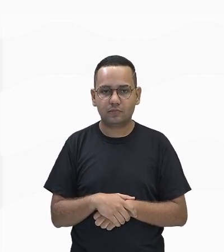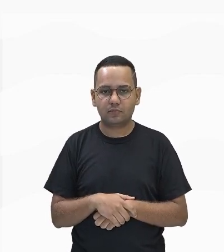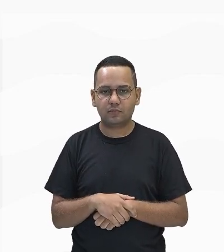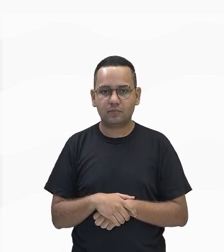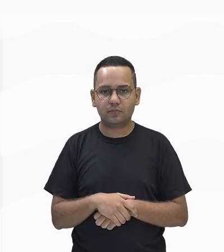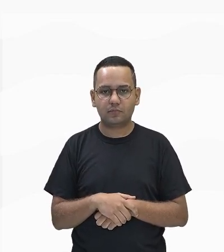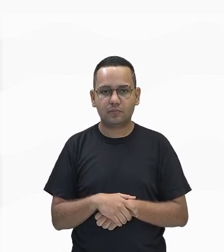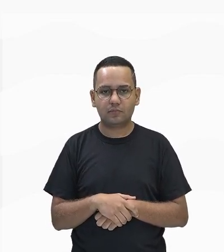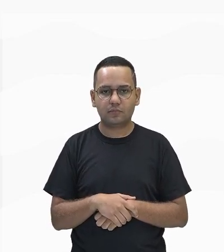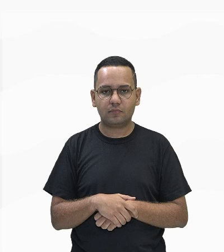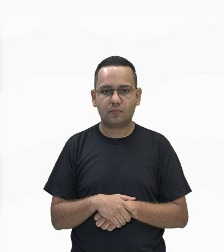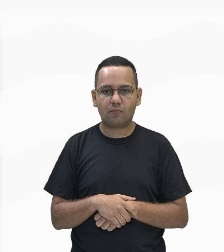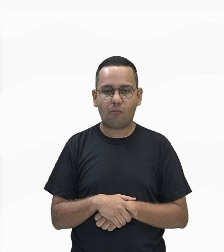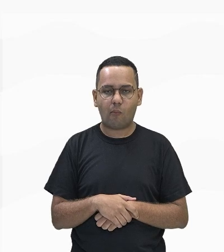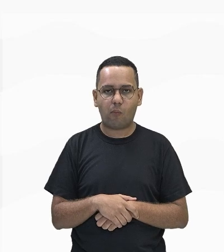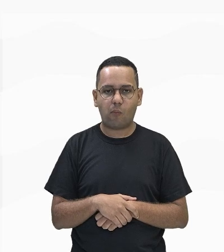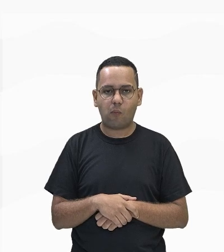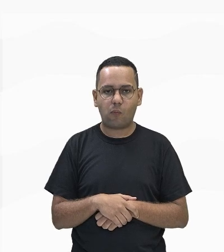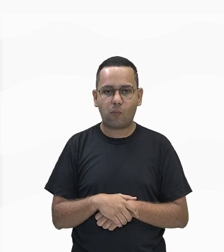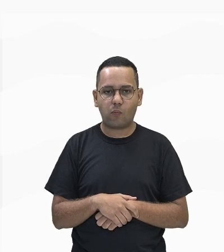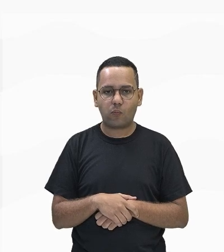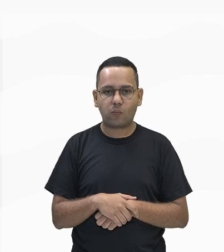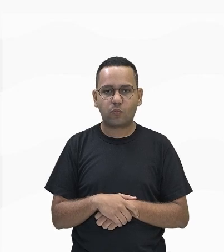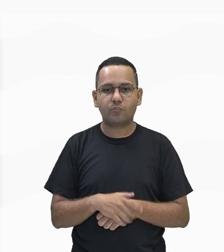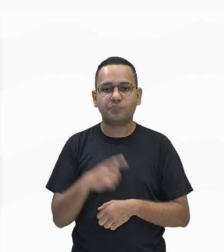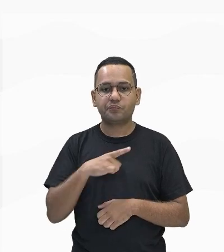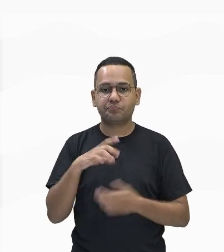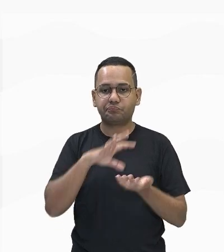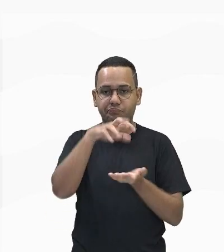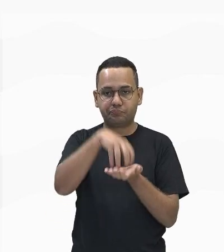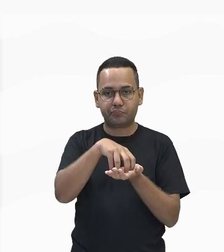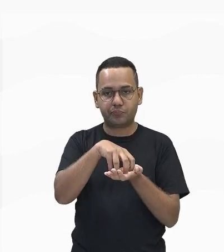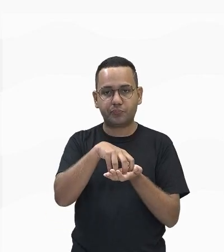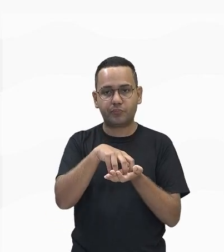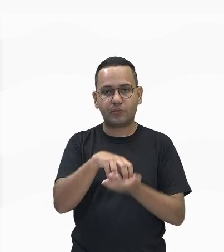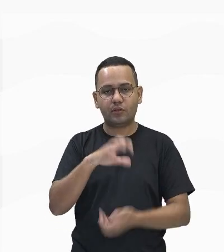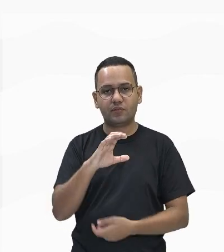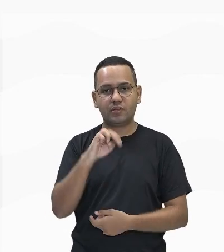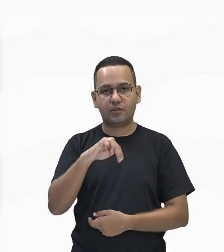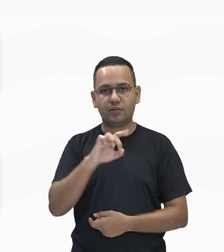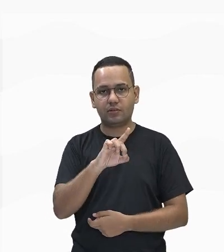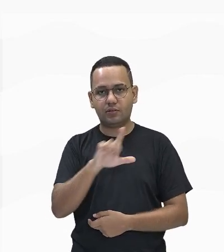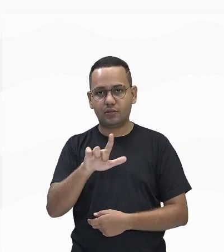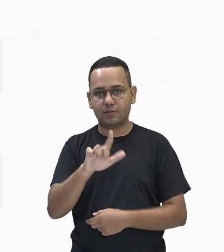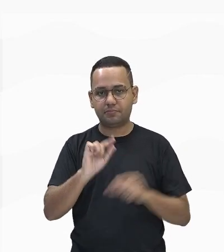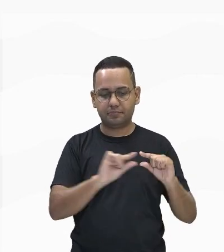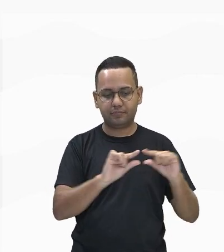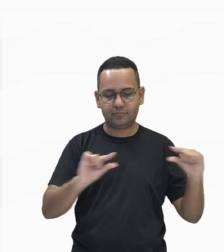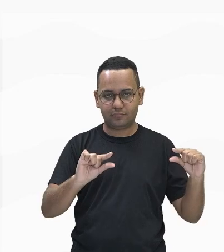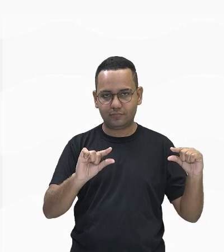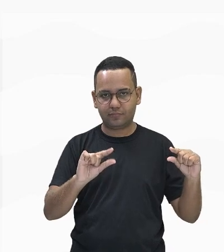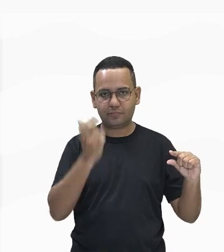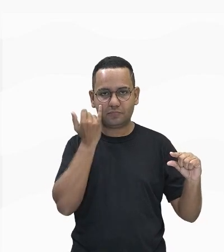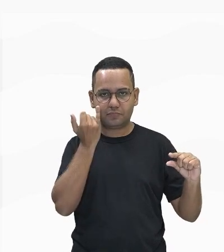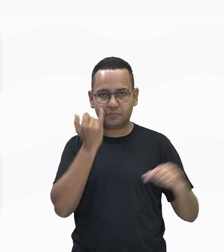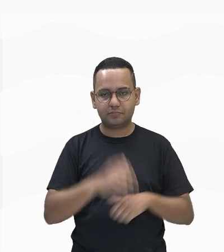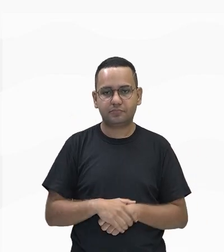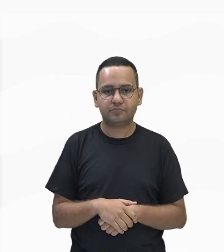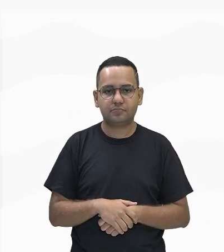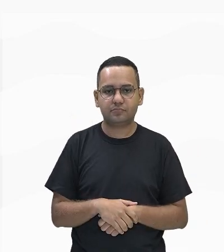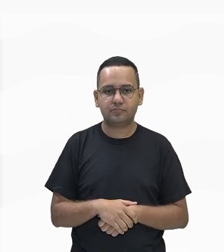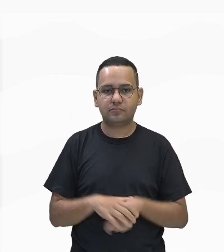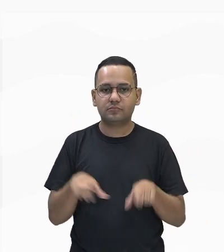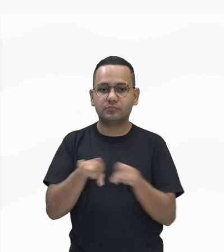suas finanças, de acordo com a Confederação Nacional de Dirigentes Lojistas, CNDL, e